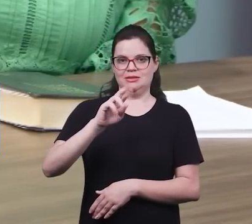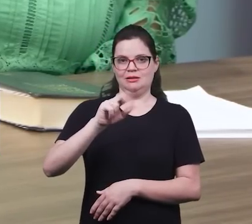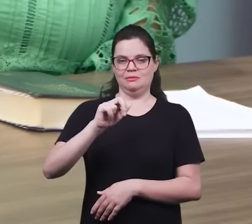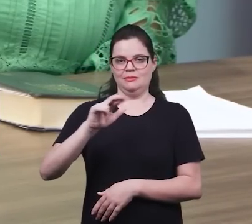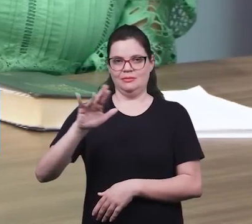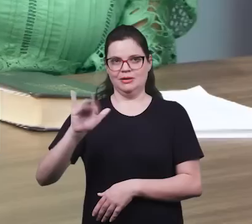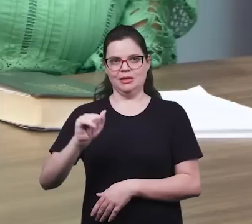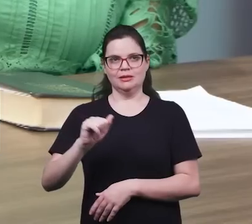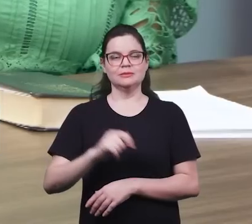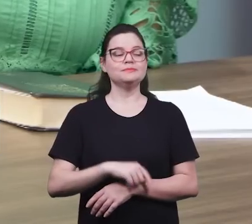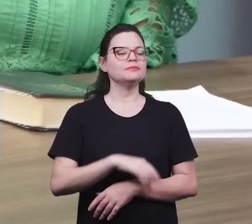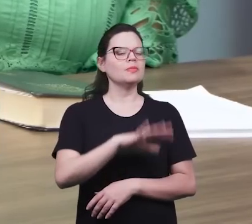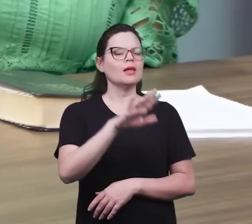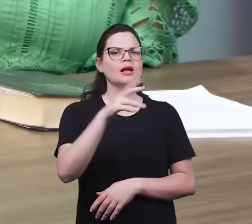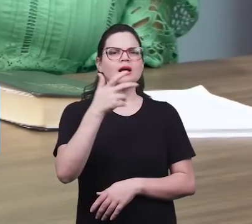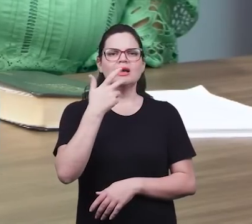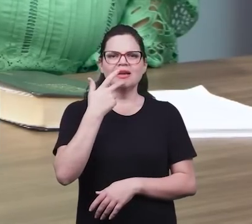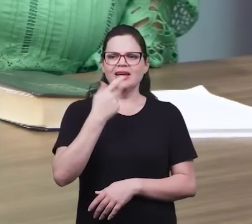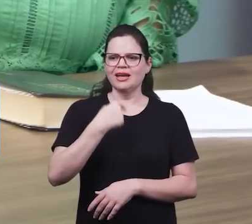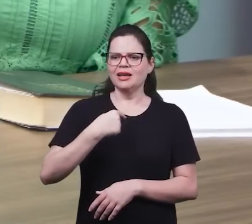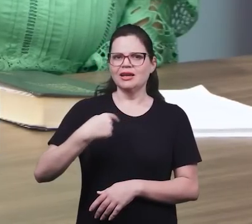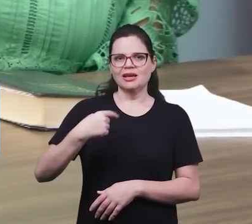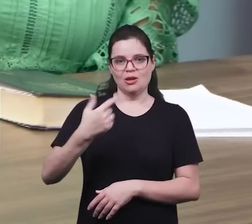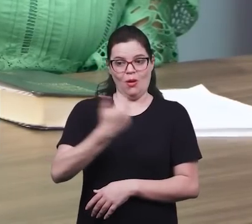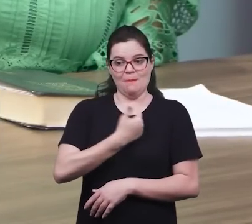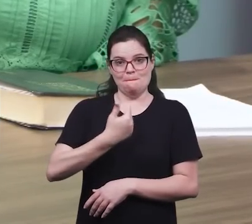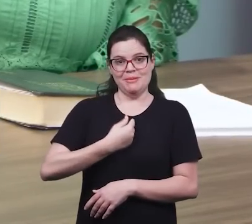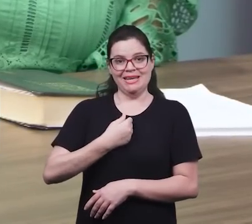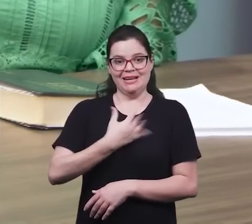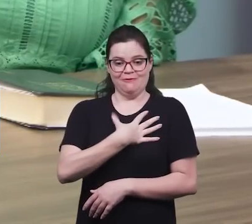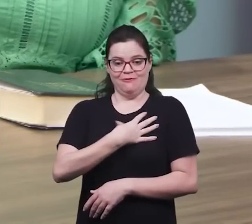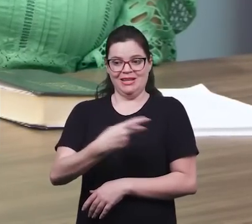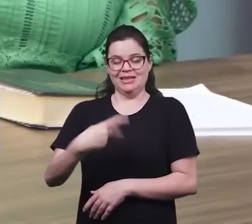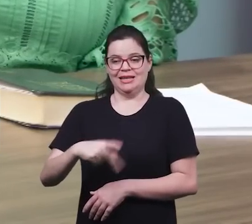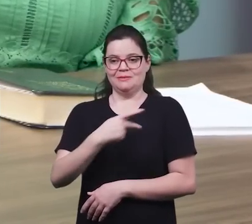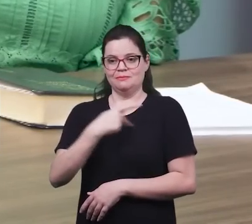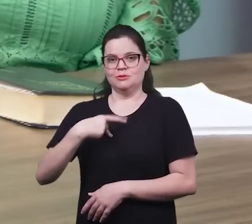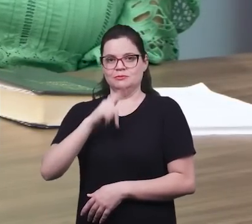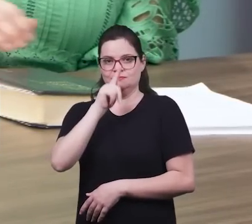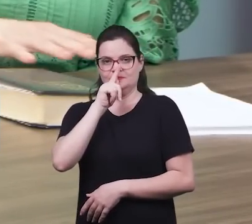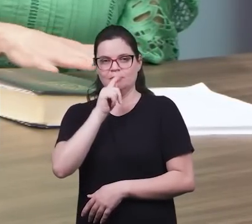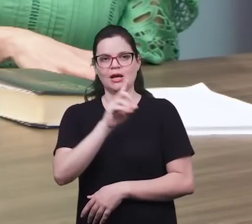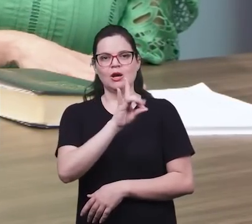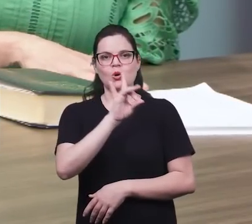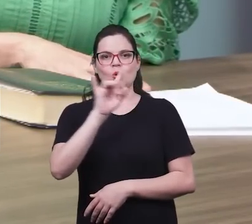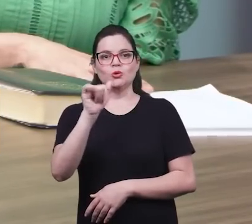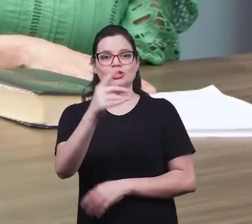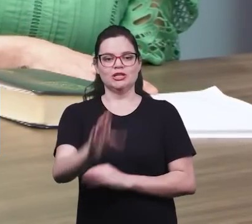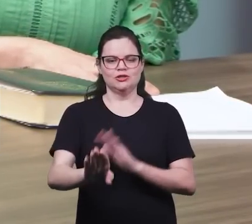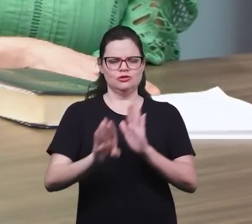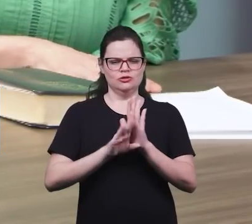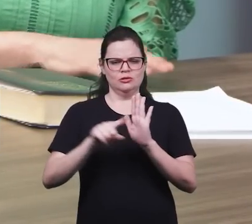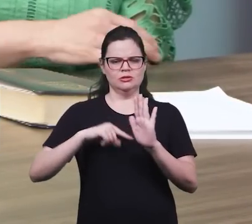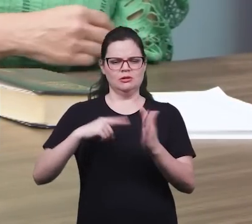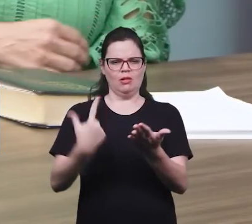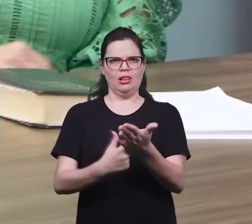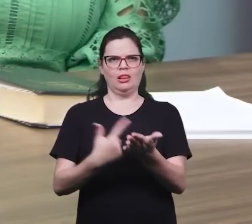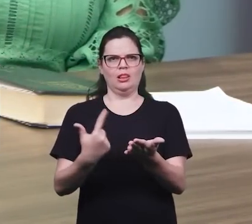fui amiga das meninas do pastor Gilson. E de repente ele chegou um dia com um livro